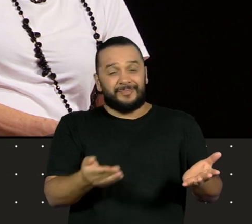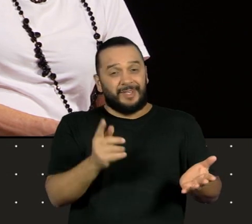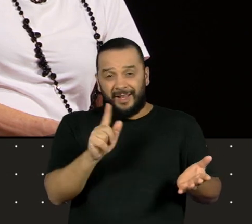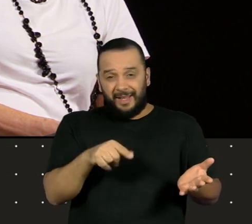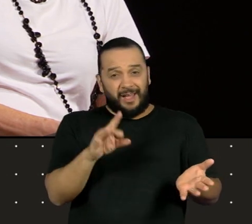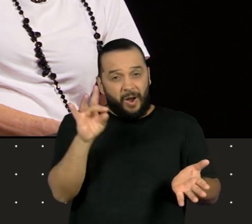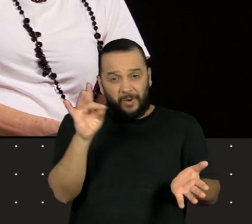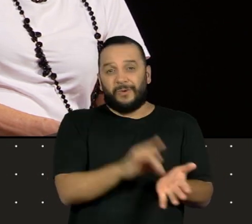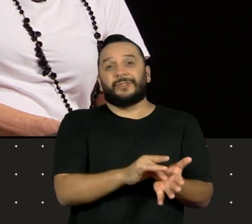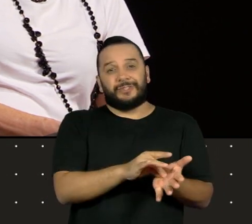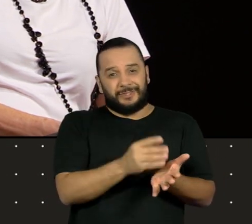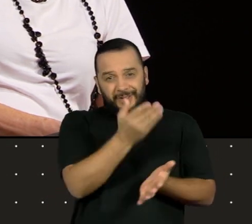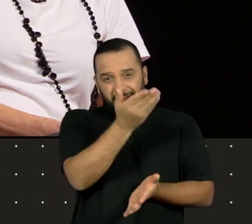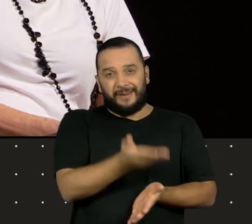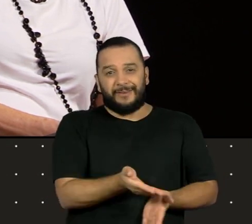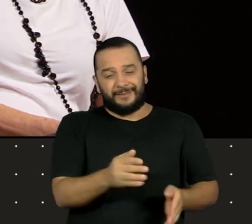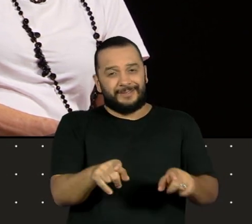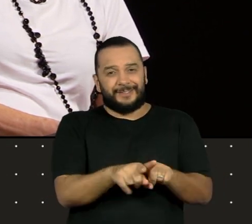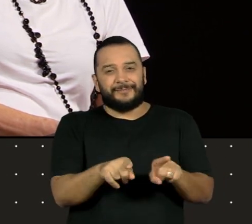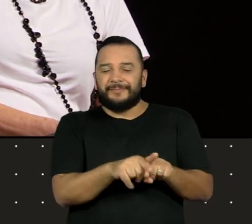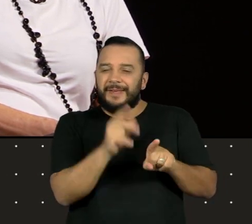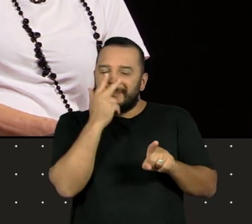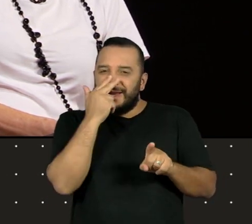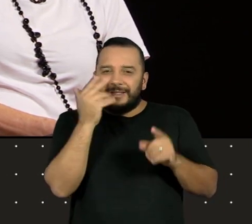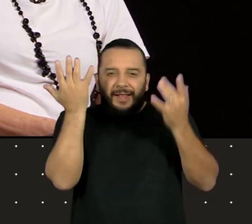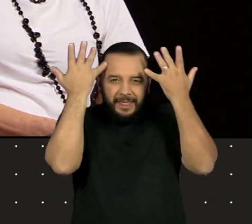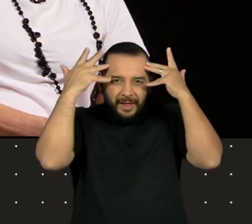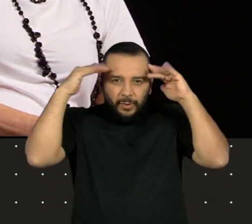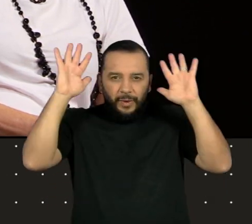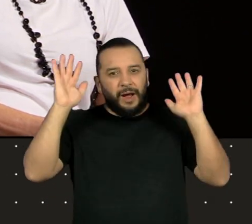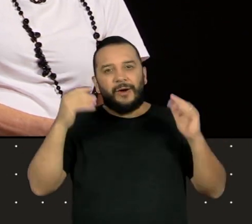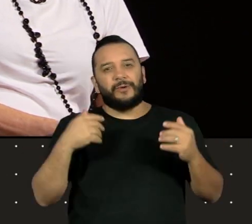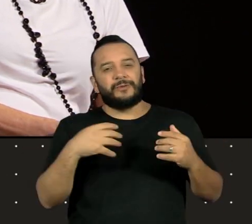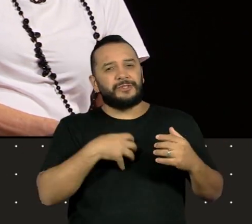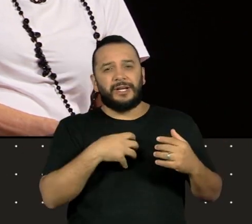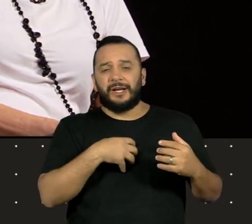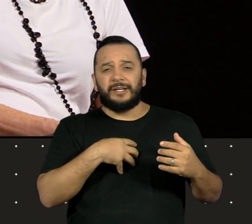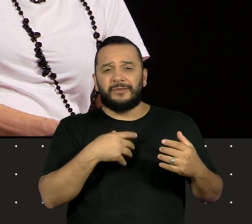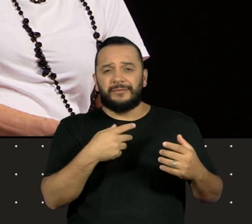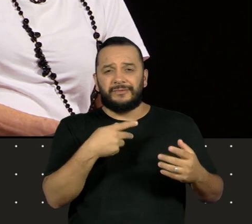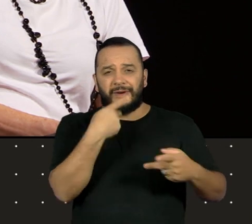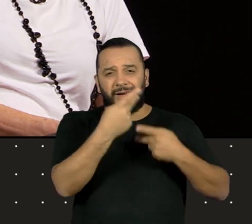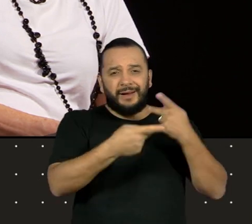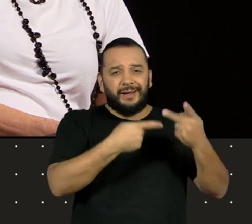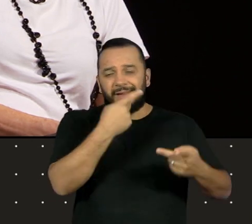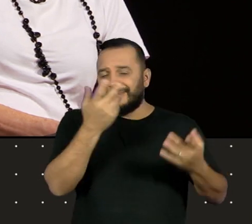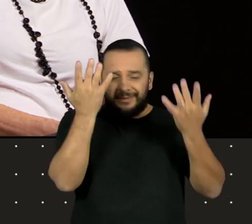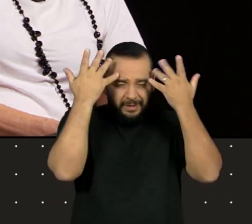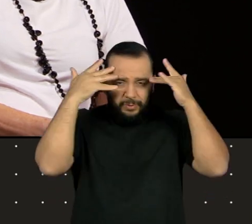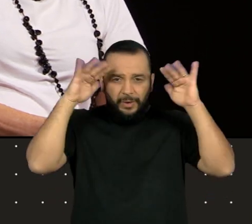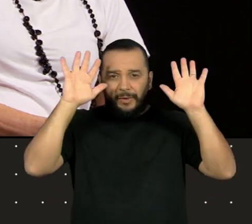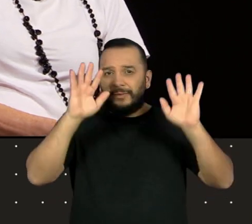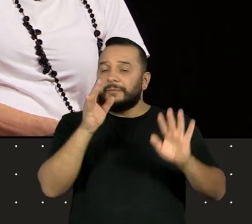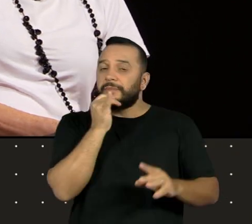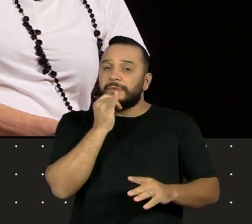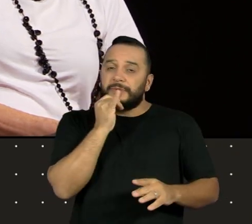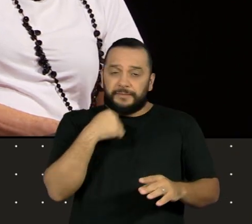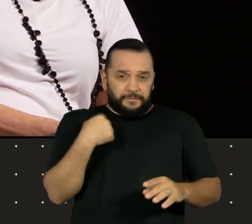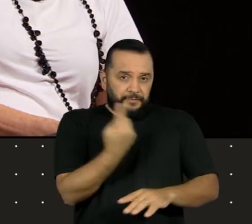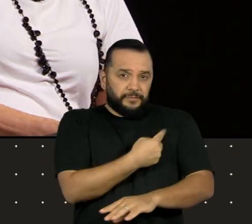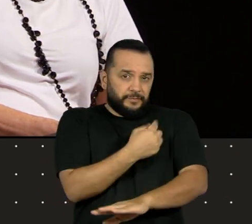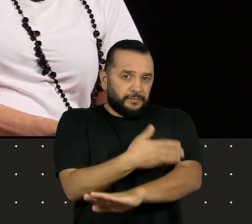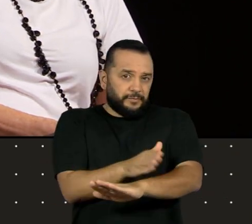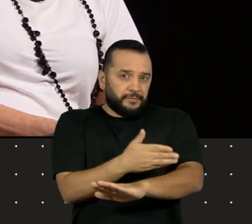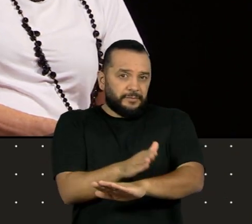originalidade, espontaneidade que te conquista, né, pela sinceridade. Pra vocês terem uma ideia, quando a gente ensaiava, não é que a